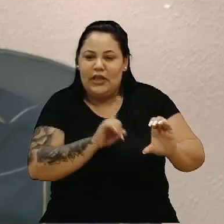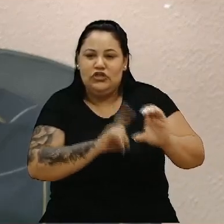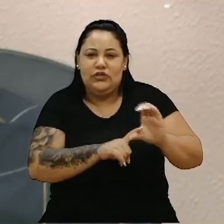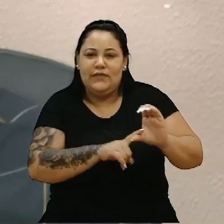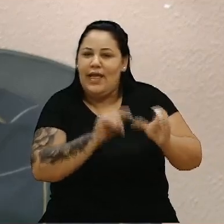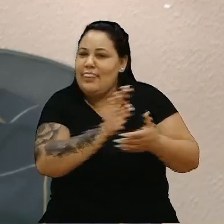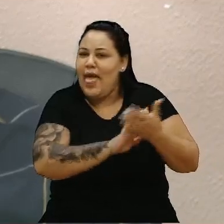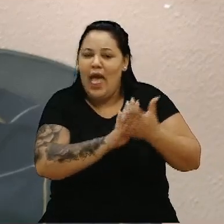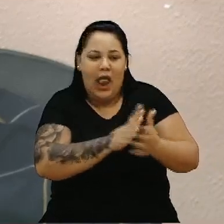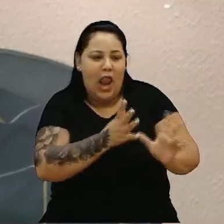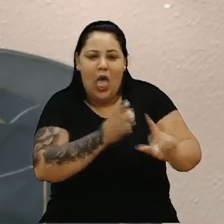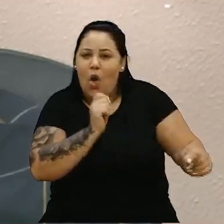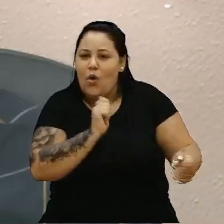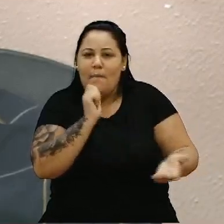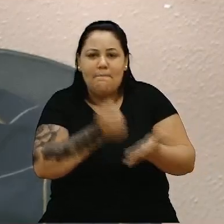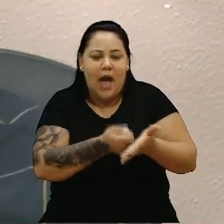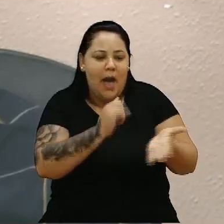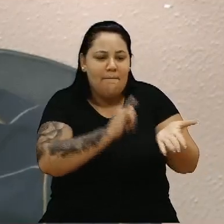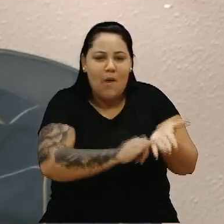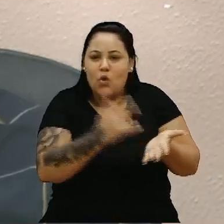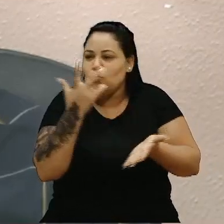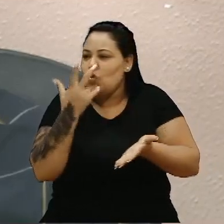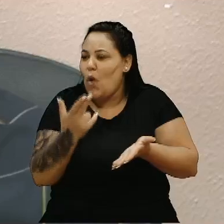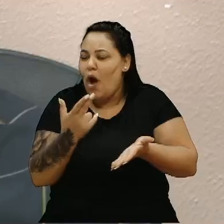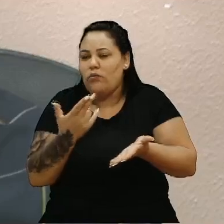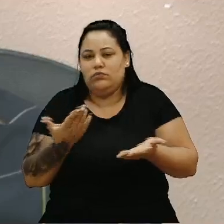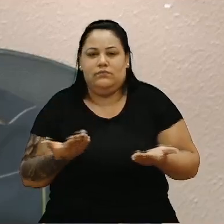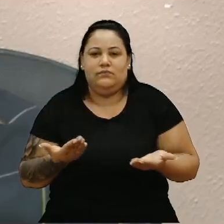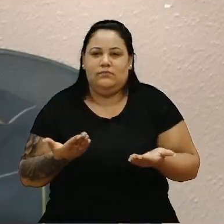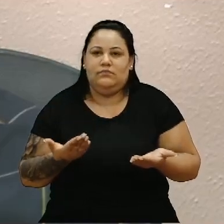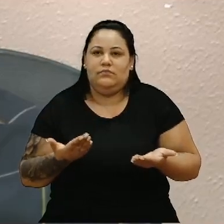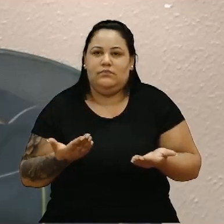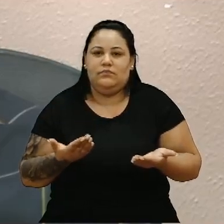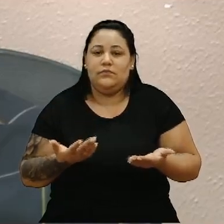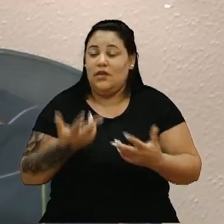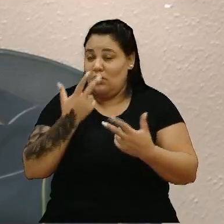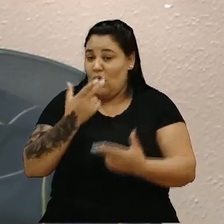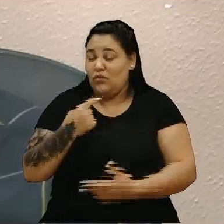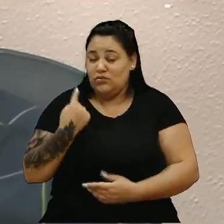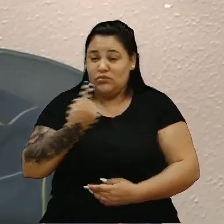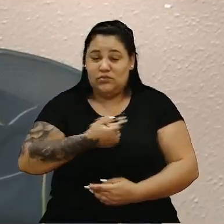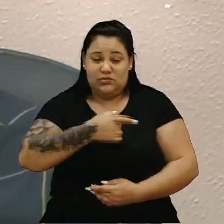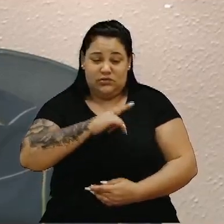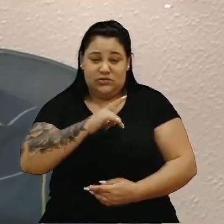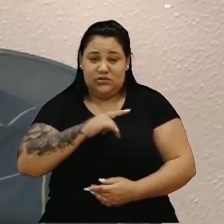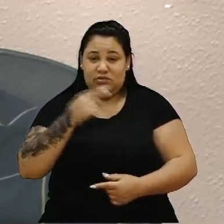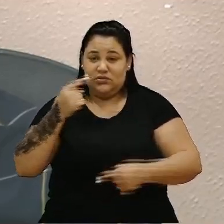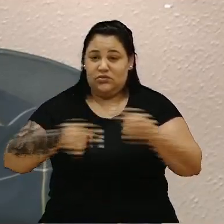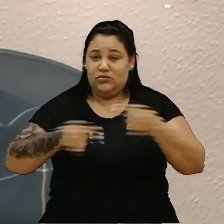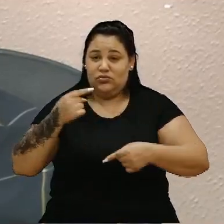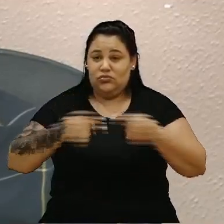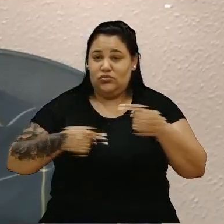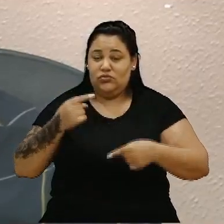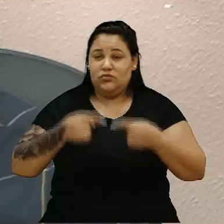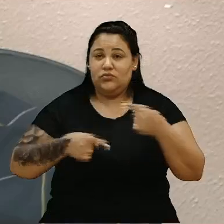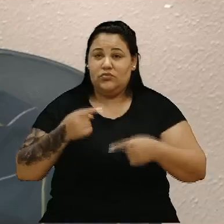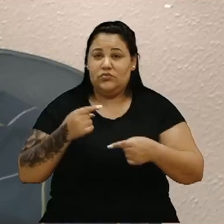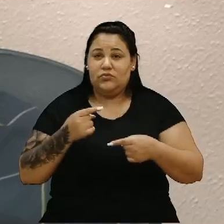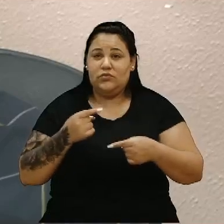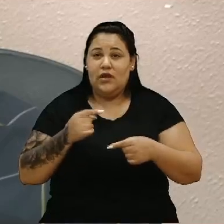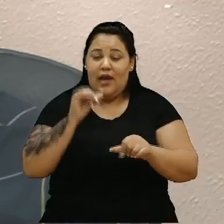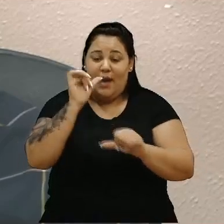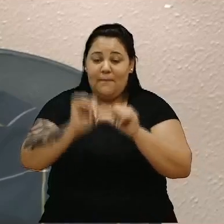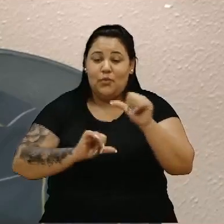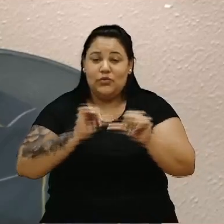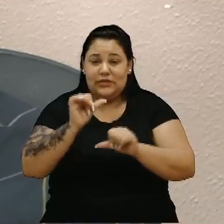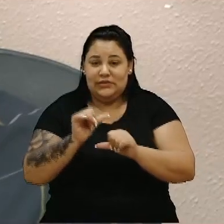investir no seu negócio, eles têm que pagar de imposto. Então, acho que assim como nós temos discutido, né, a mudança da